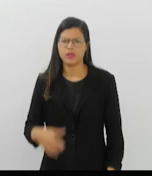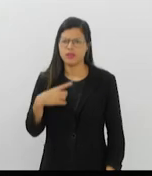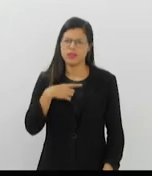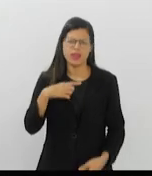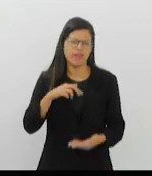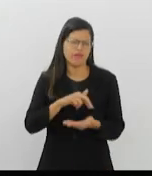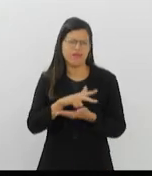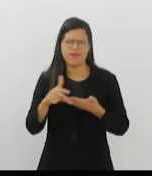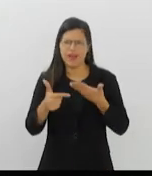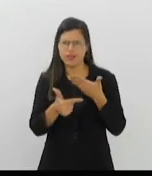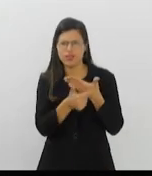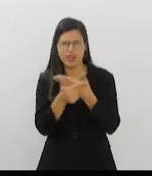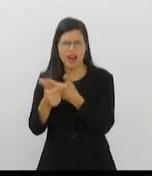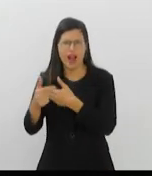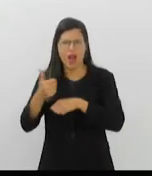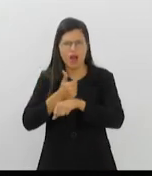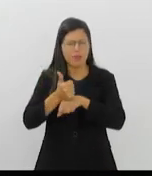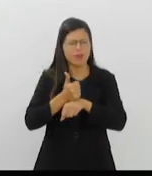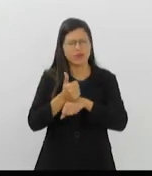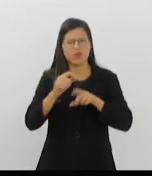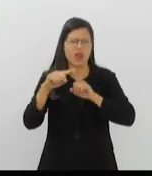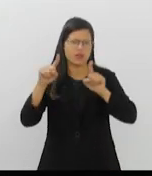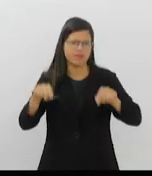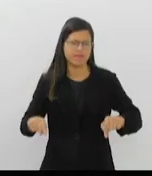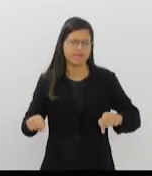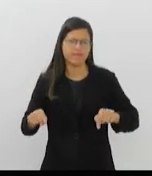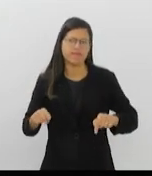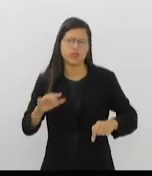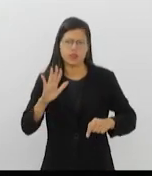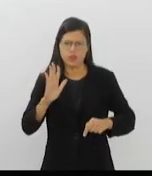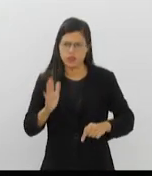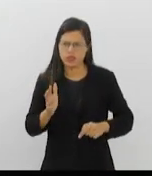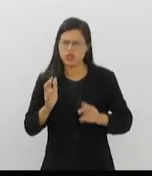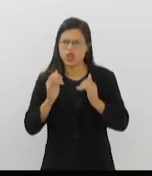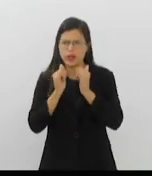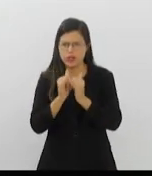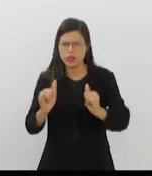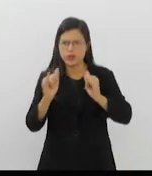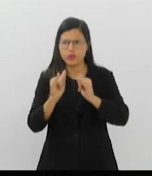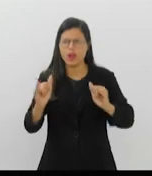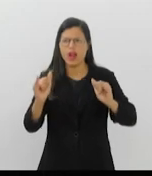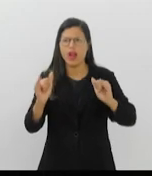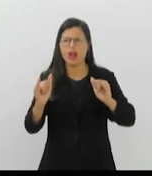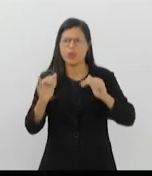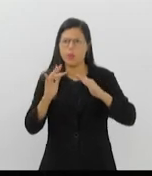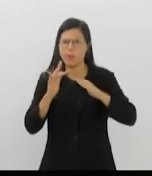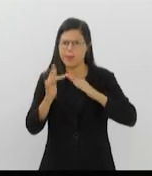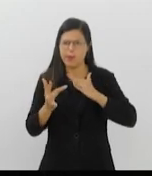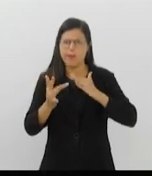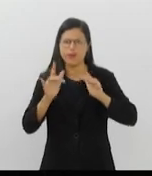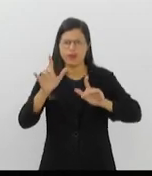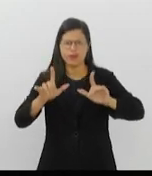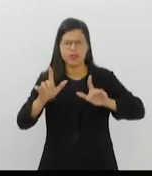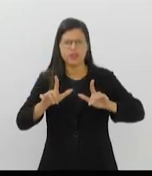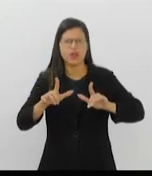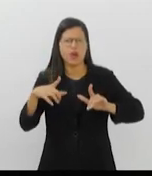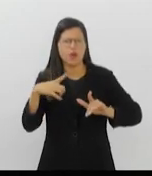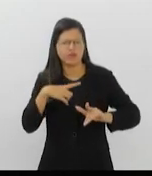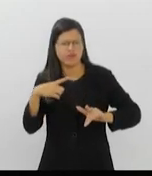inclusive já foram divulgados amplamente pela pela mídia tradicional cargos Fantasmas em